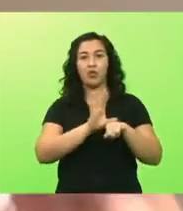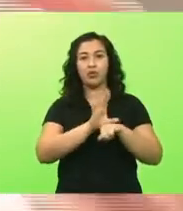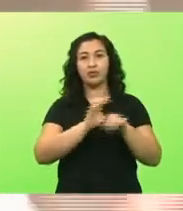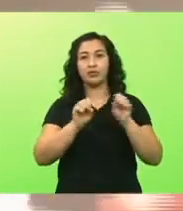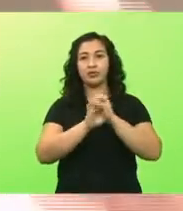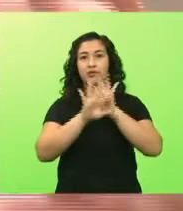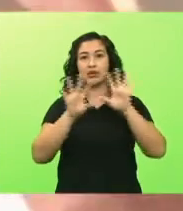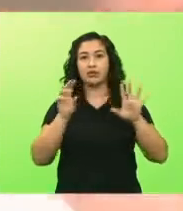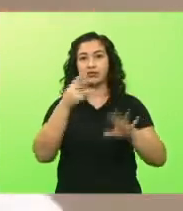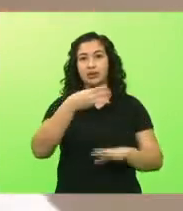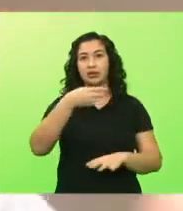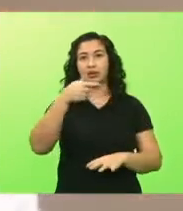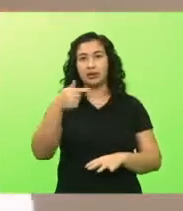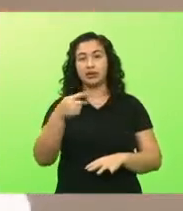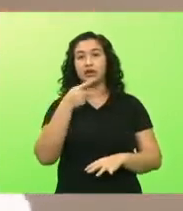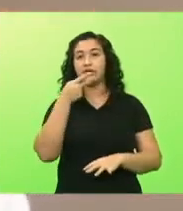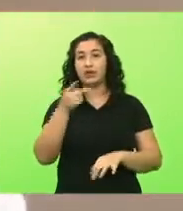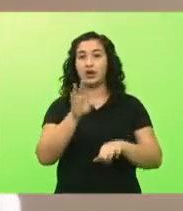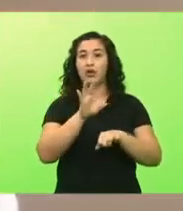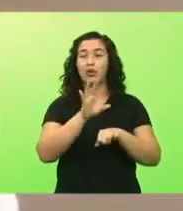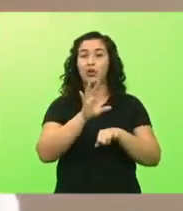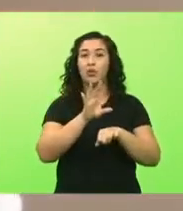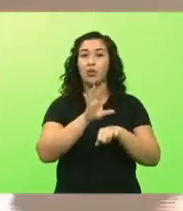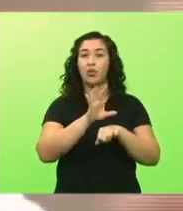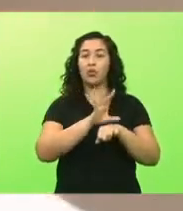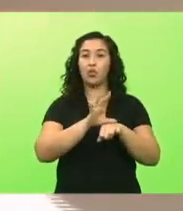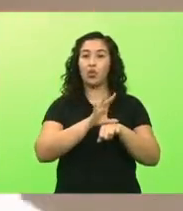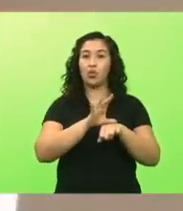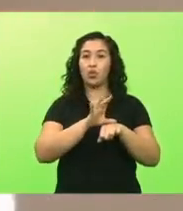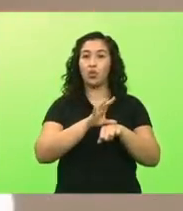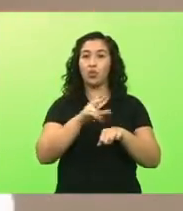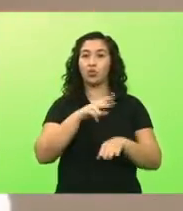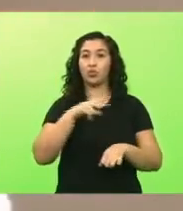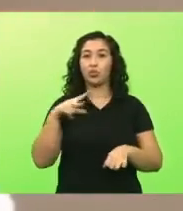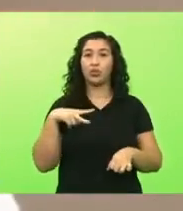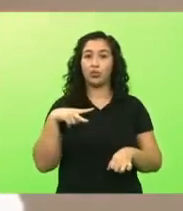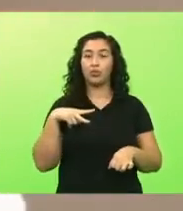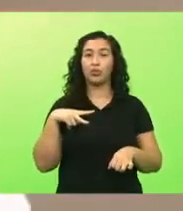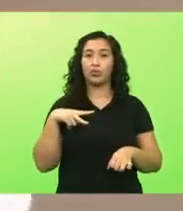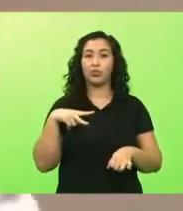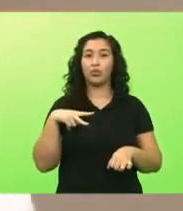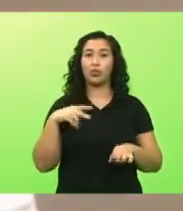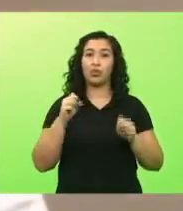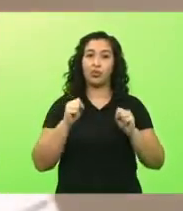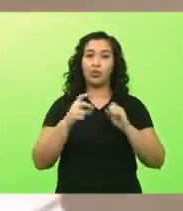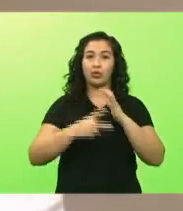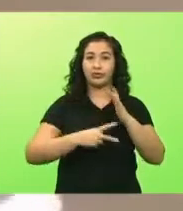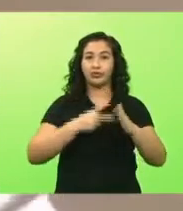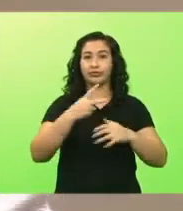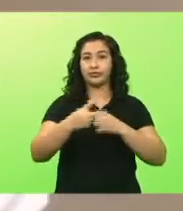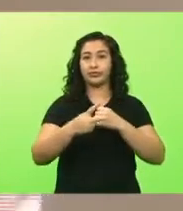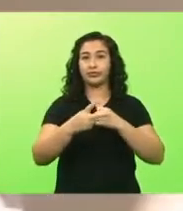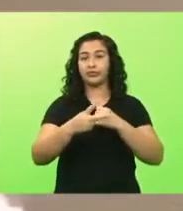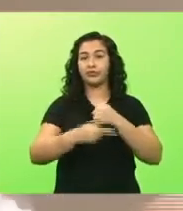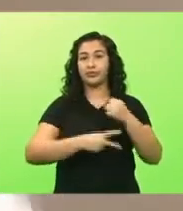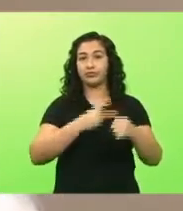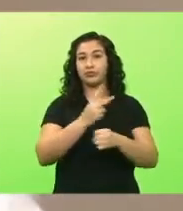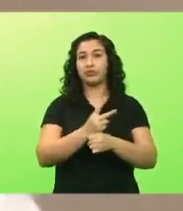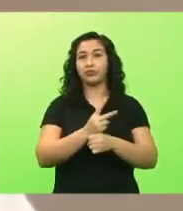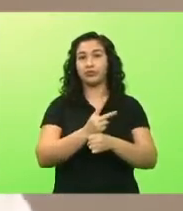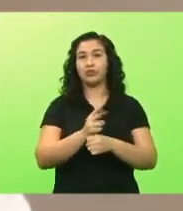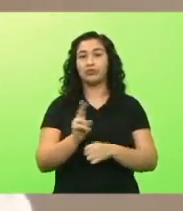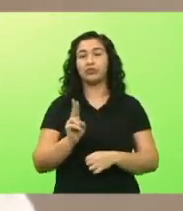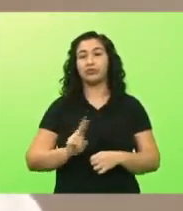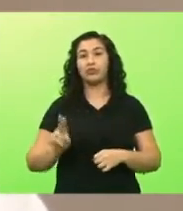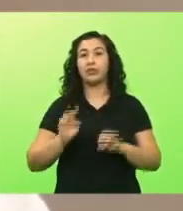37, quando fala que os concursos públicos têm um prazo de 2 anos prorrogável por mais 2. Então, apesar de mudar com mérito, eu não posso